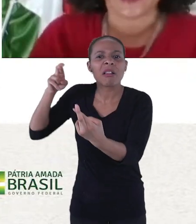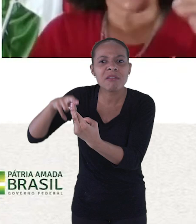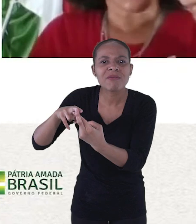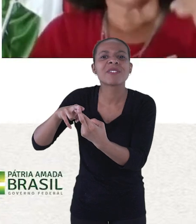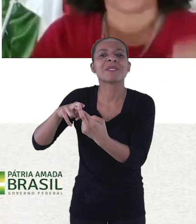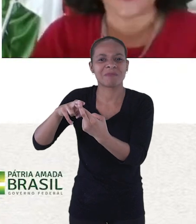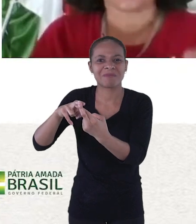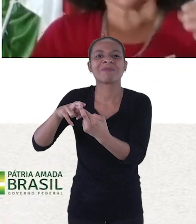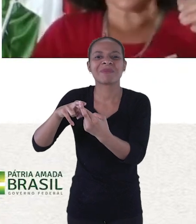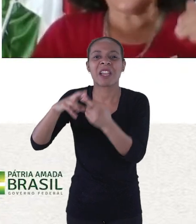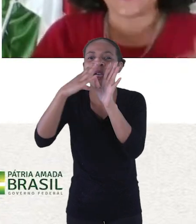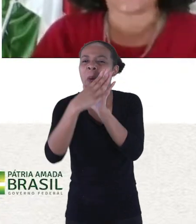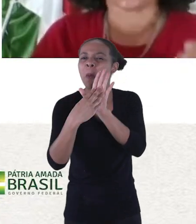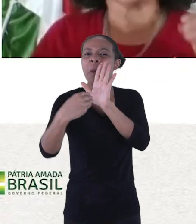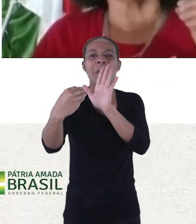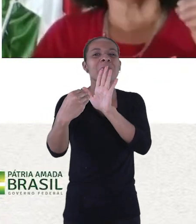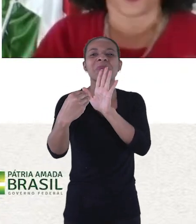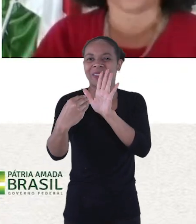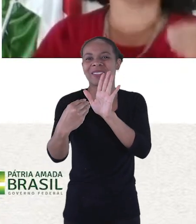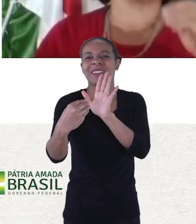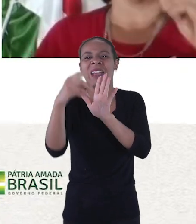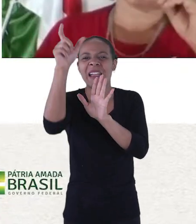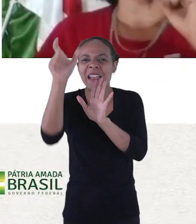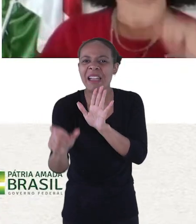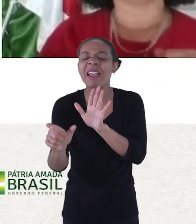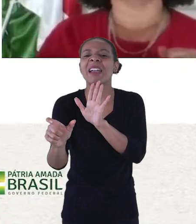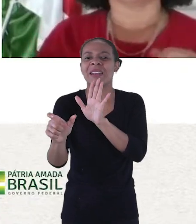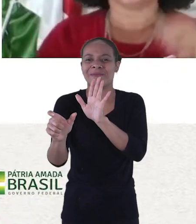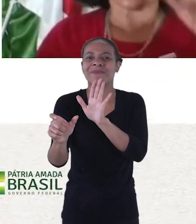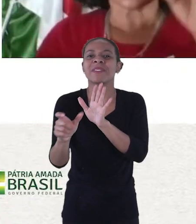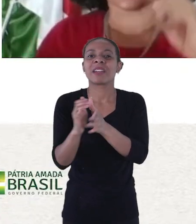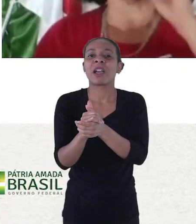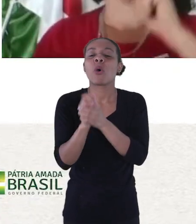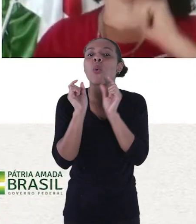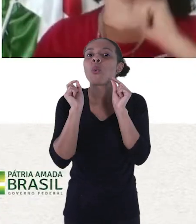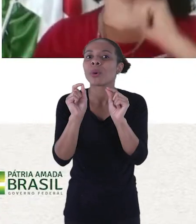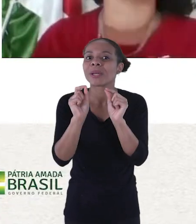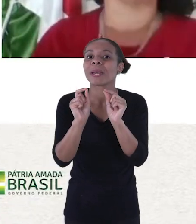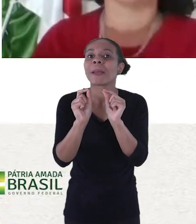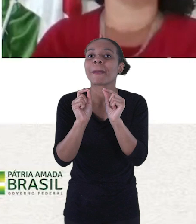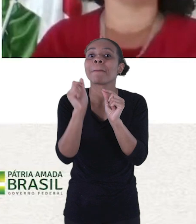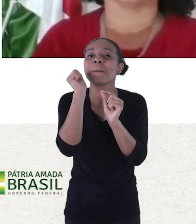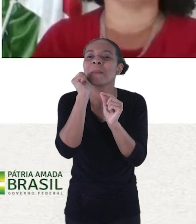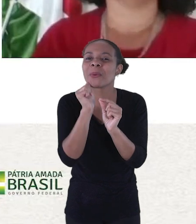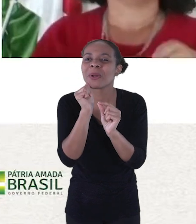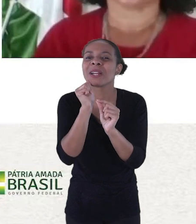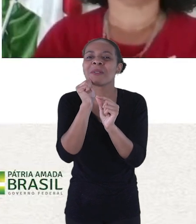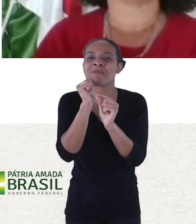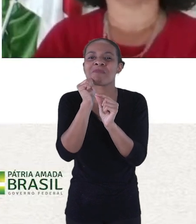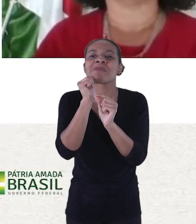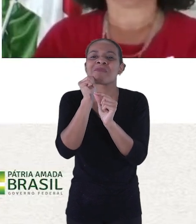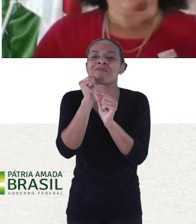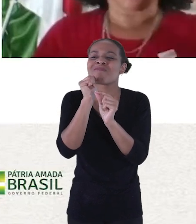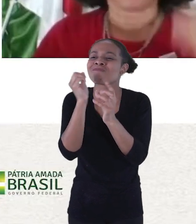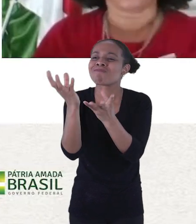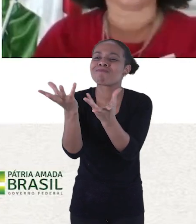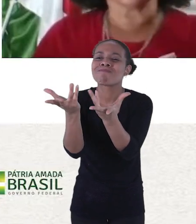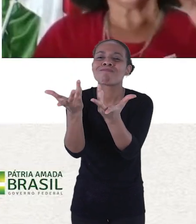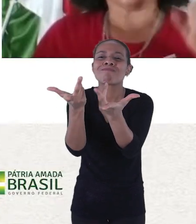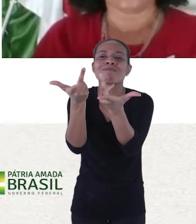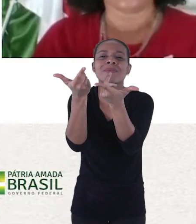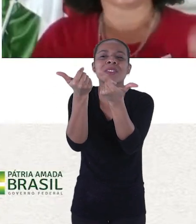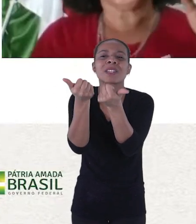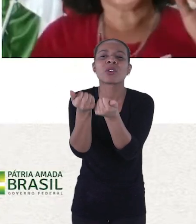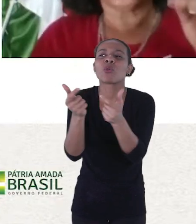exemplo, é a pérola negra do Alto Paranaíba. É assim que eu quero saudar a Carolina. Sabe, Tom?